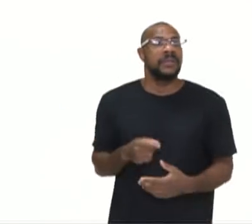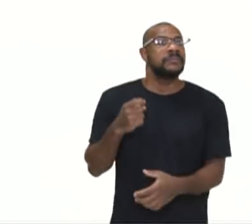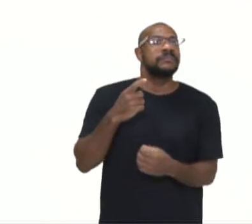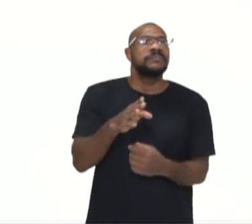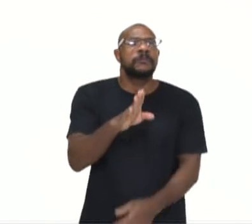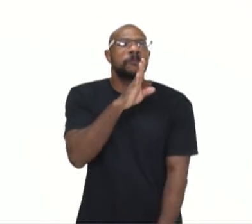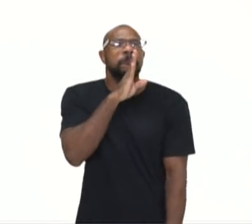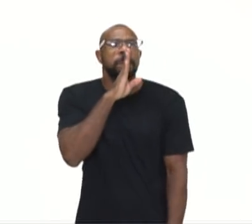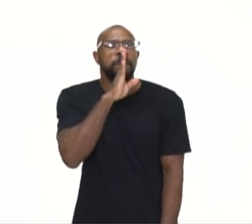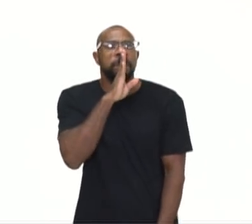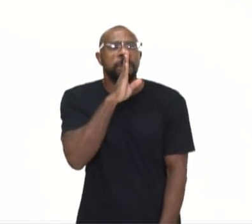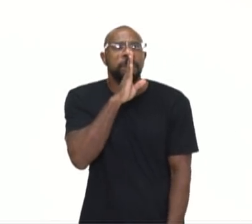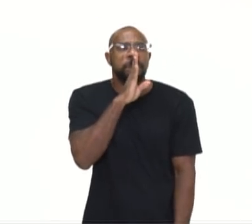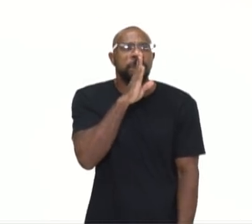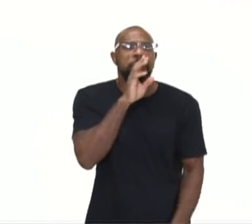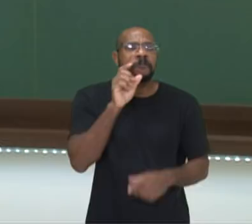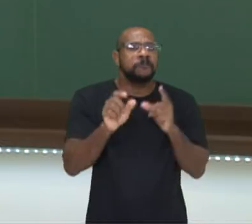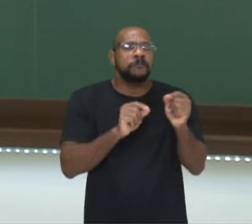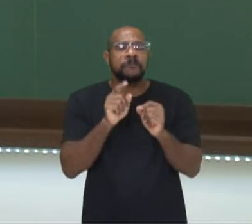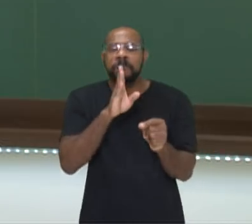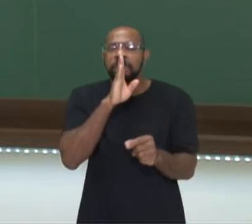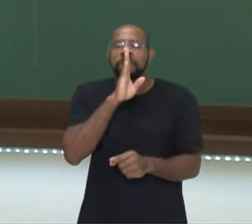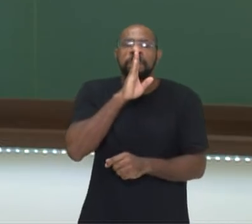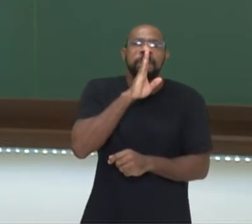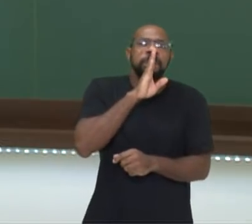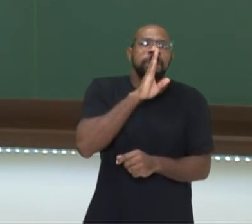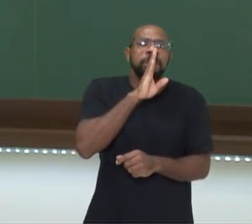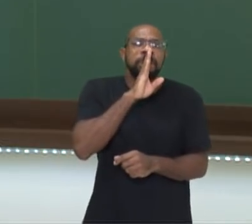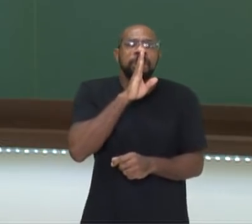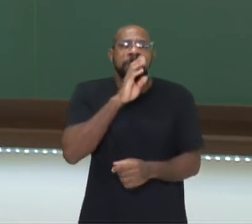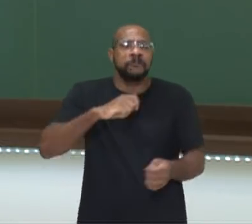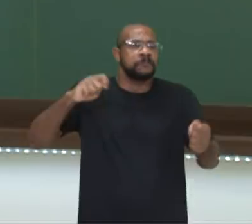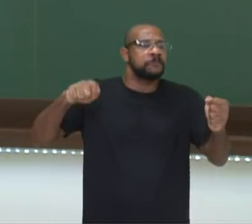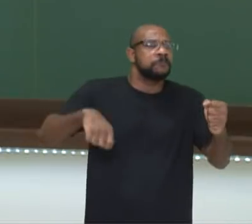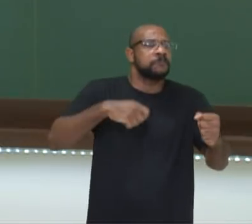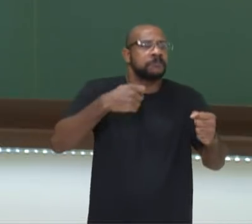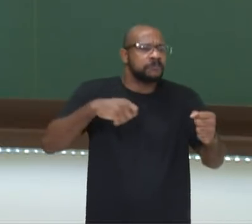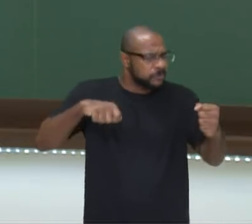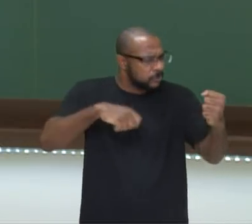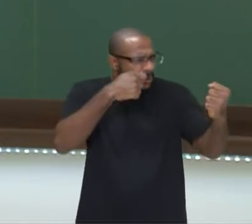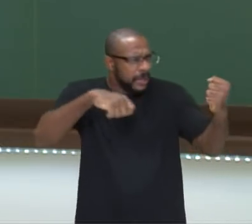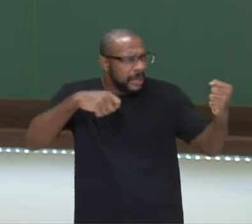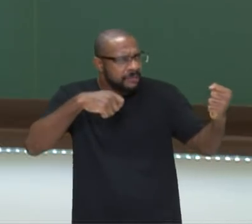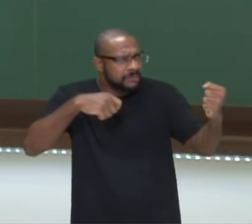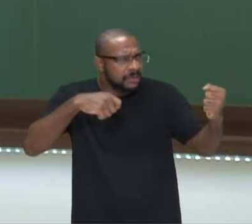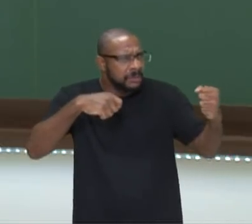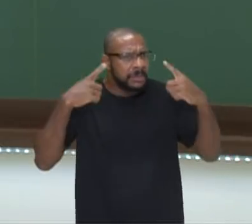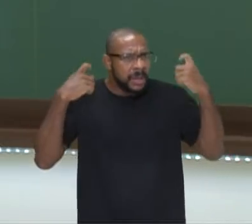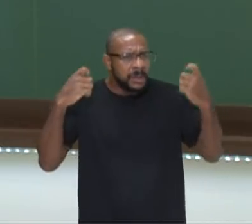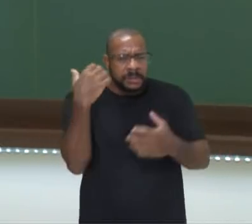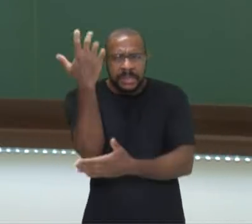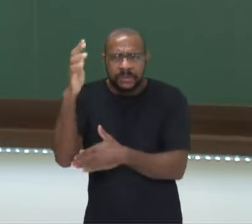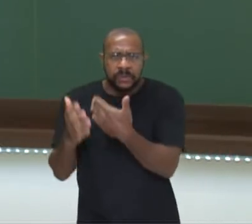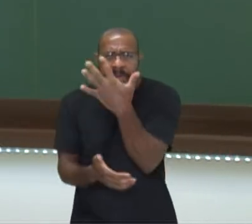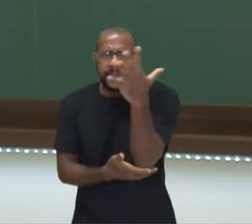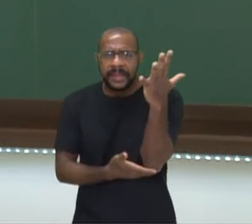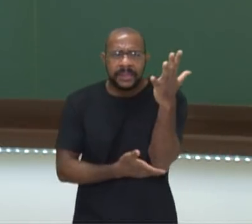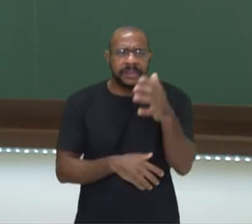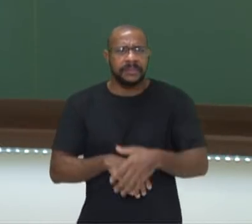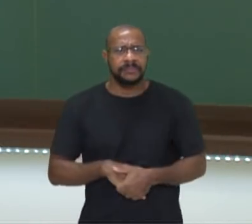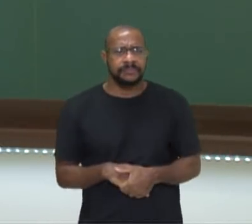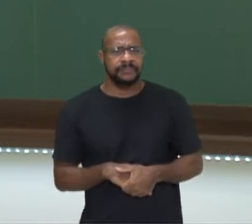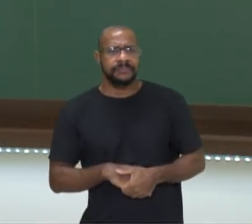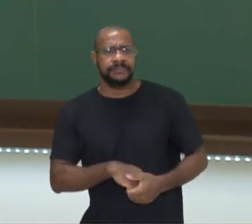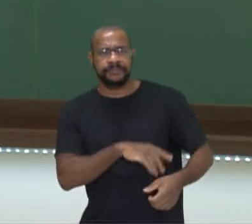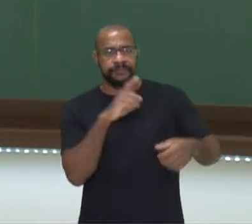ó. Silenciosa, sonora, orquestra. Um azul aqui, outro ali, que é